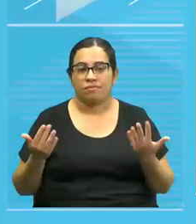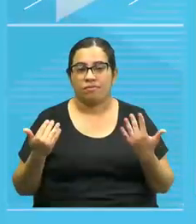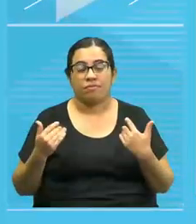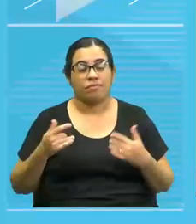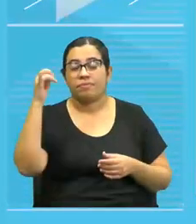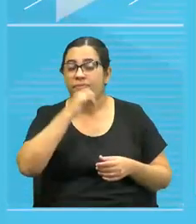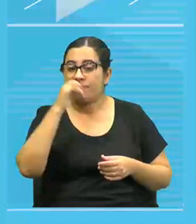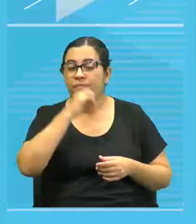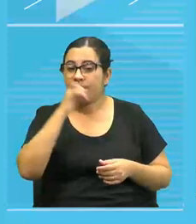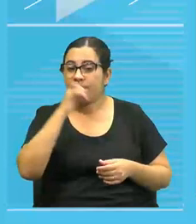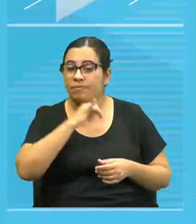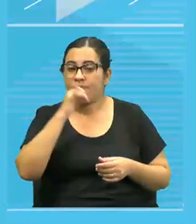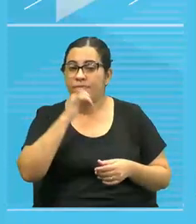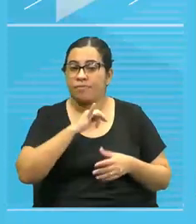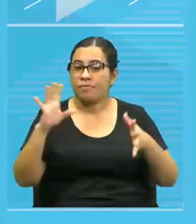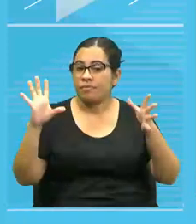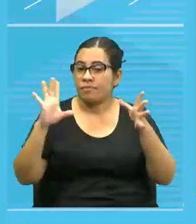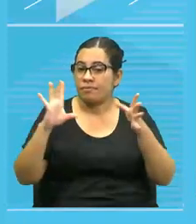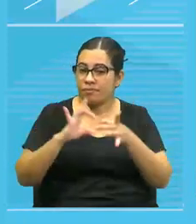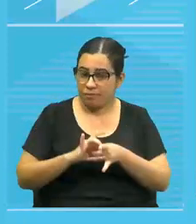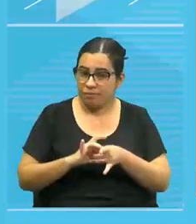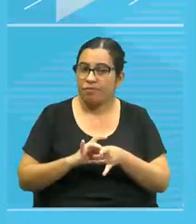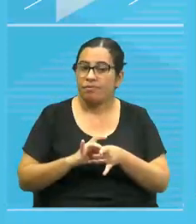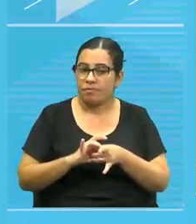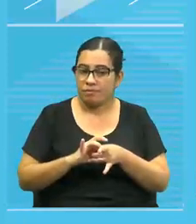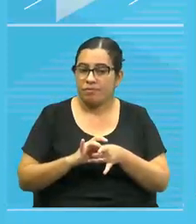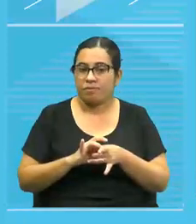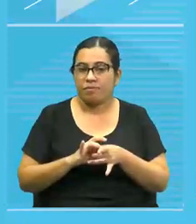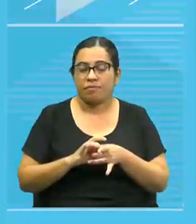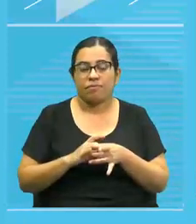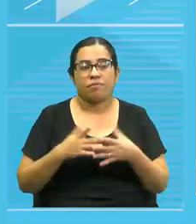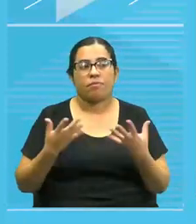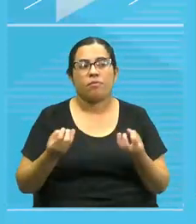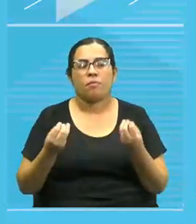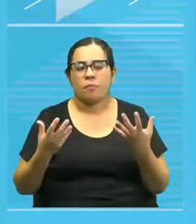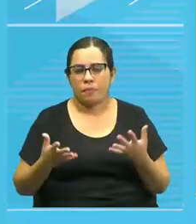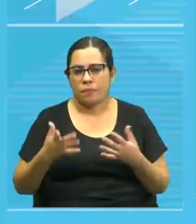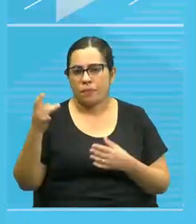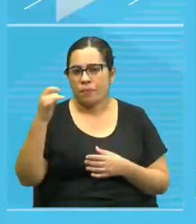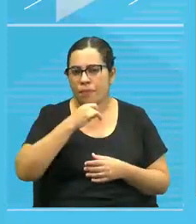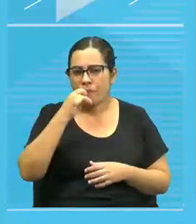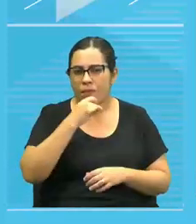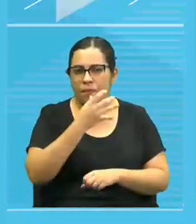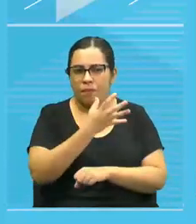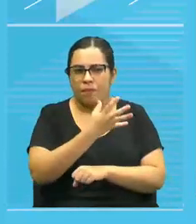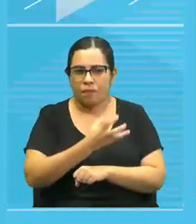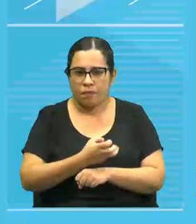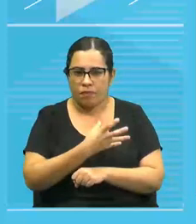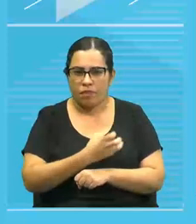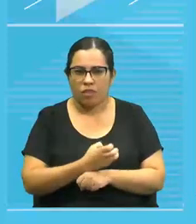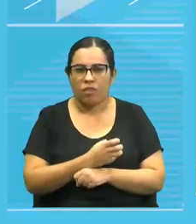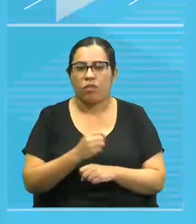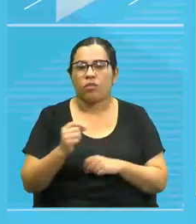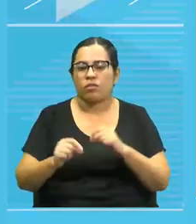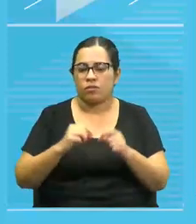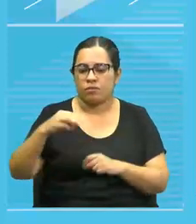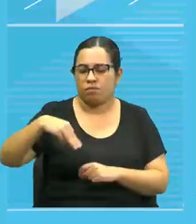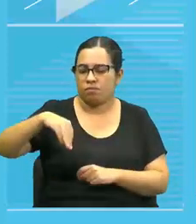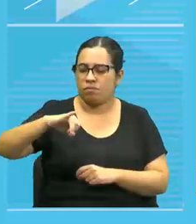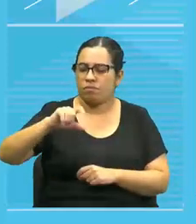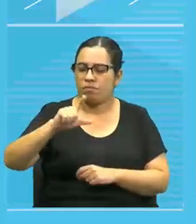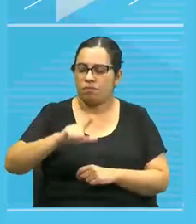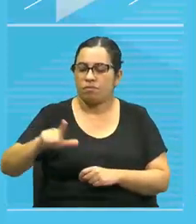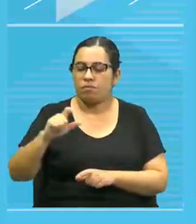energia de ligação pessoal a energia de ligação é a energia absorvida na quebra de um mol de ligações